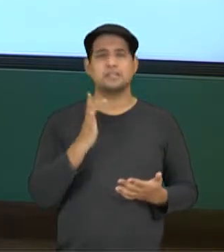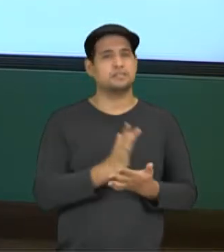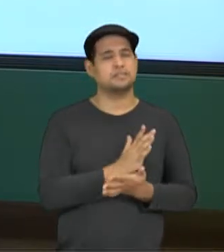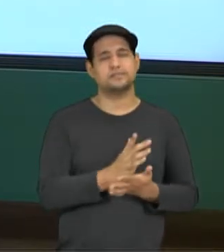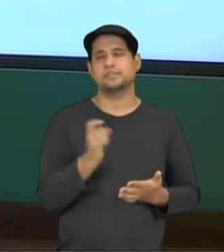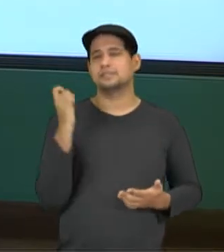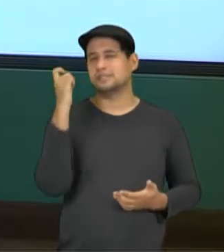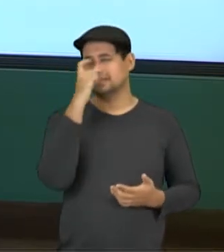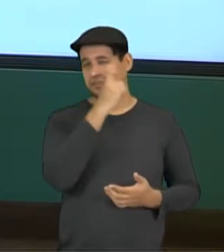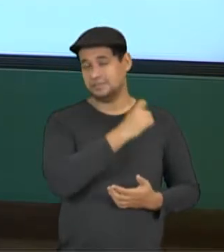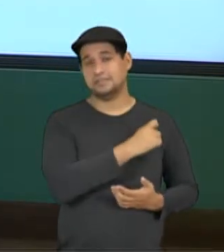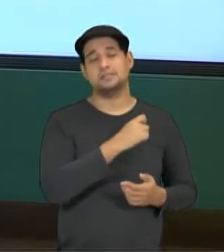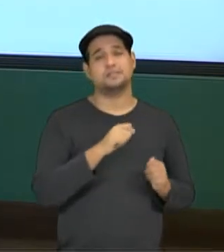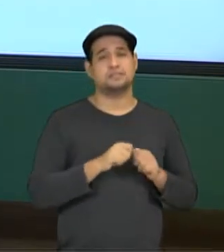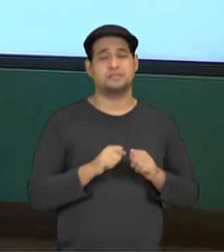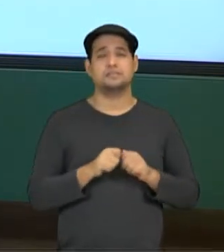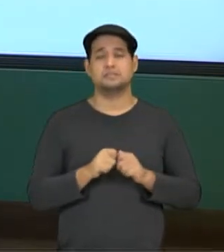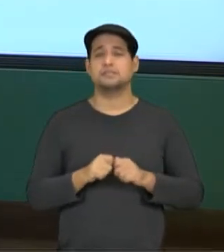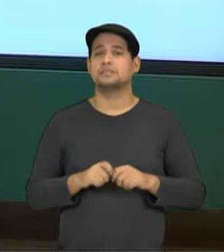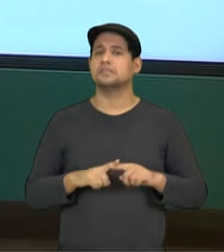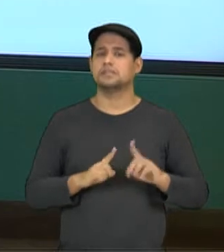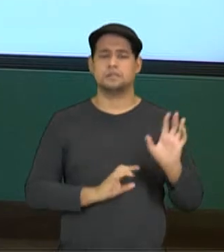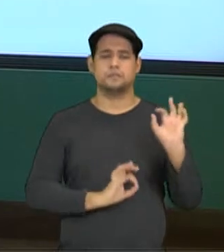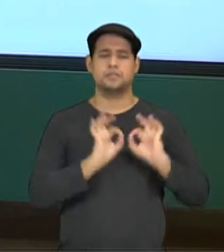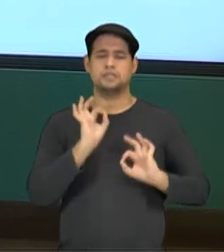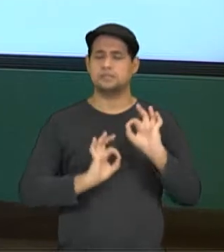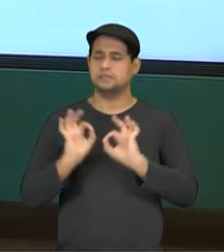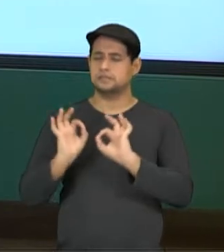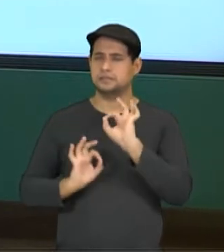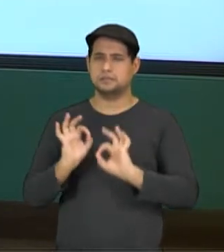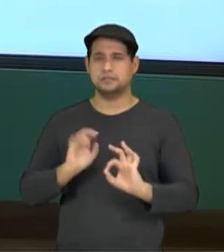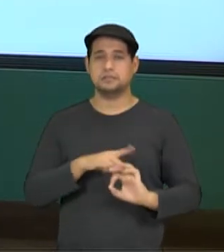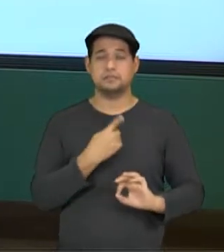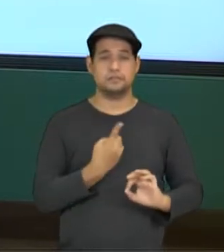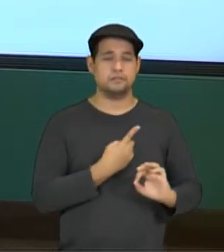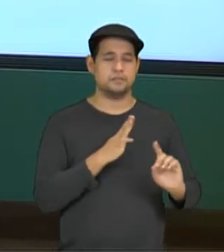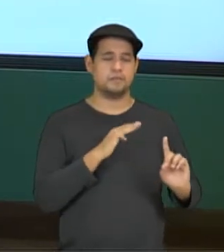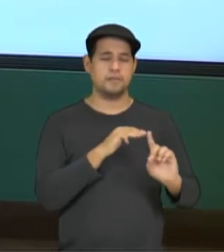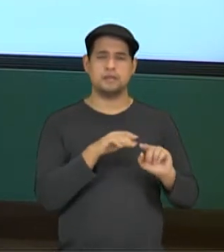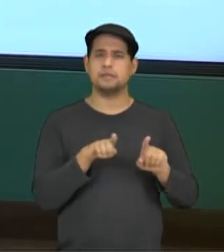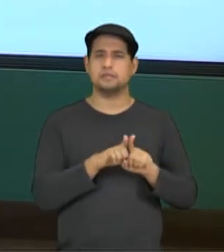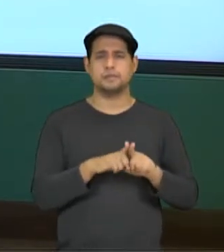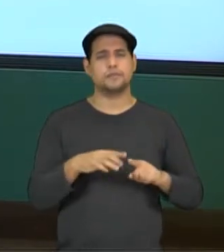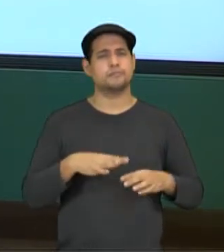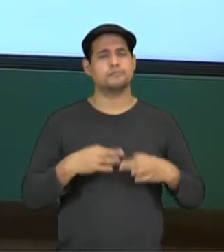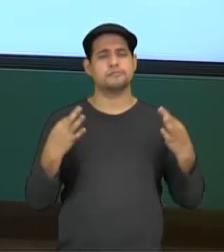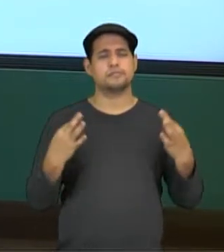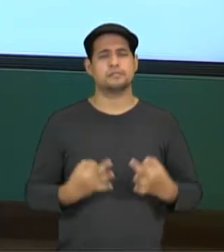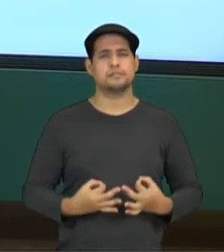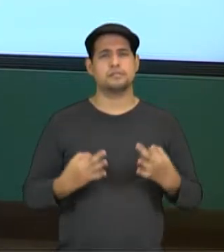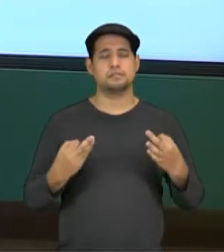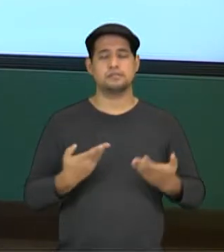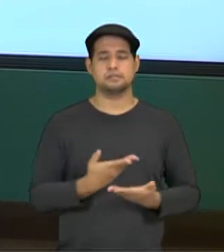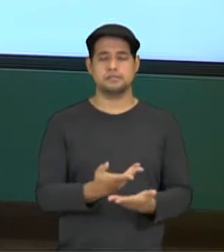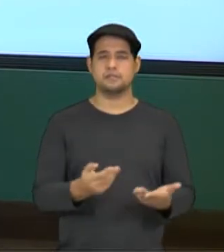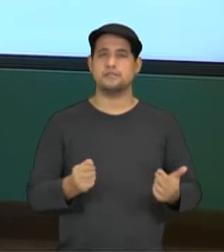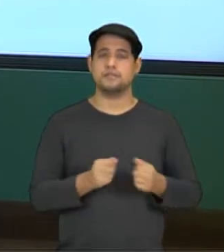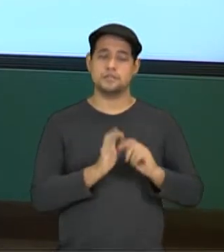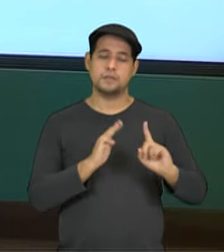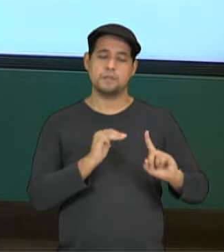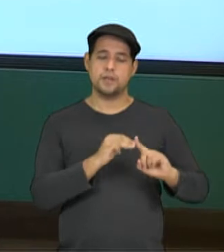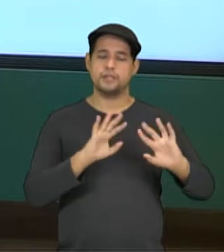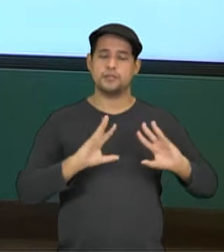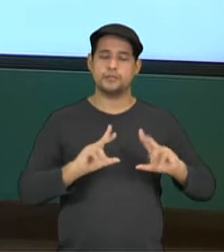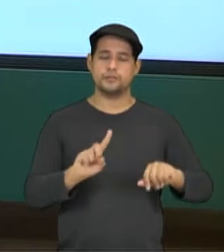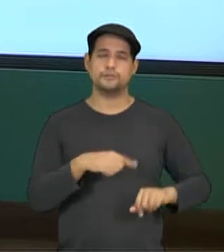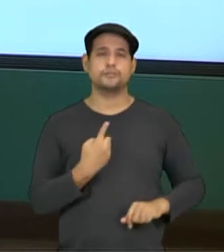não tão fáceis de executar. Planejamos as nossas metas, né? Eu tenho certeza que você planeja as suas metas, todos